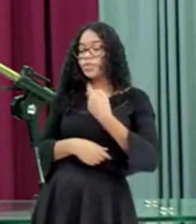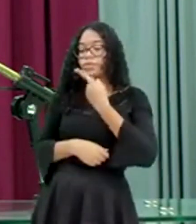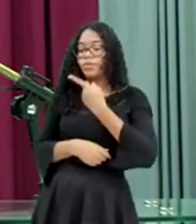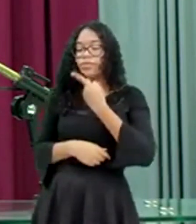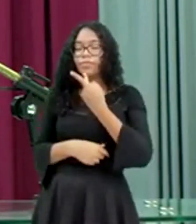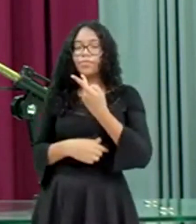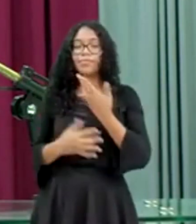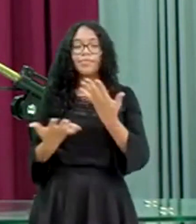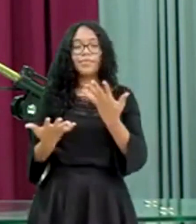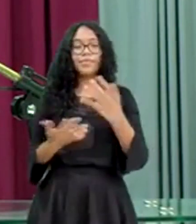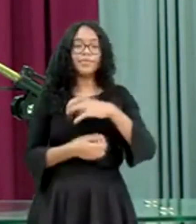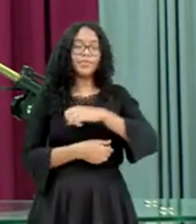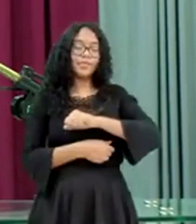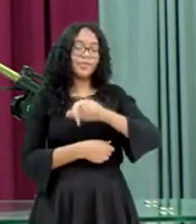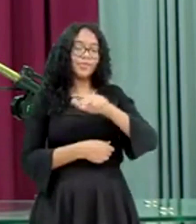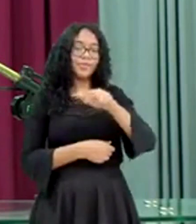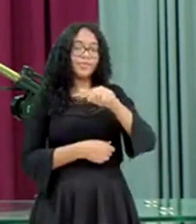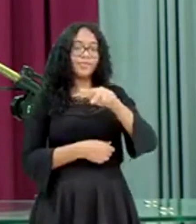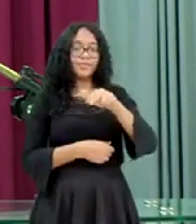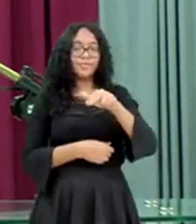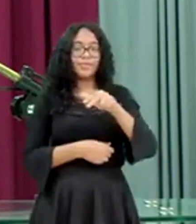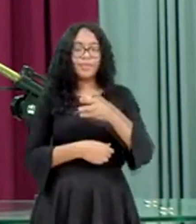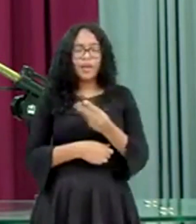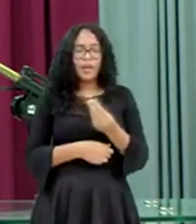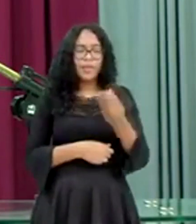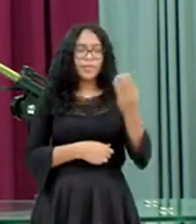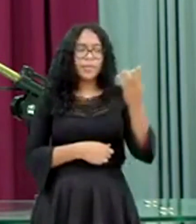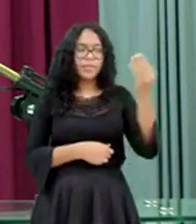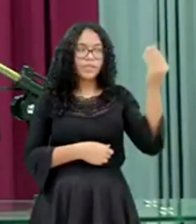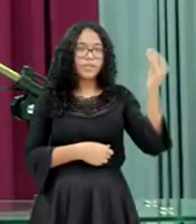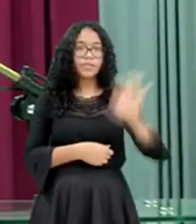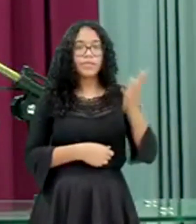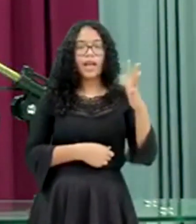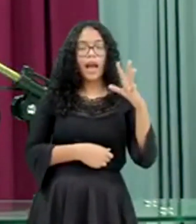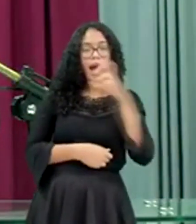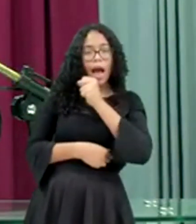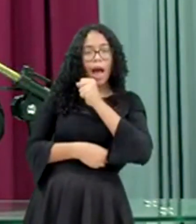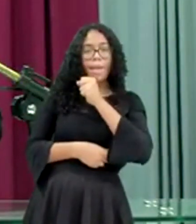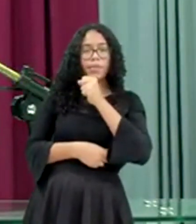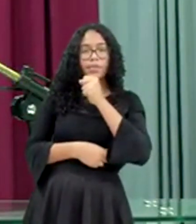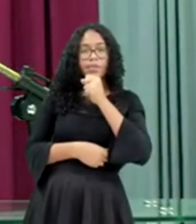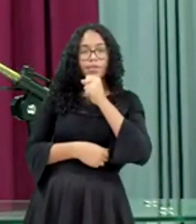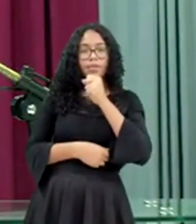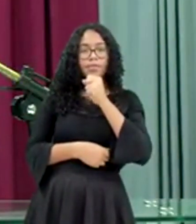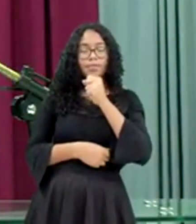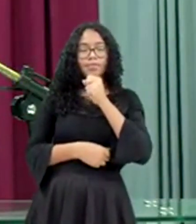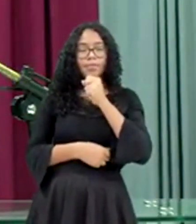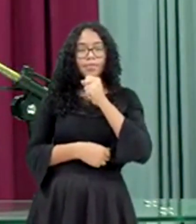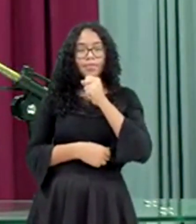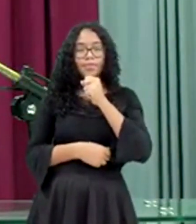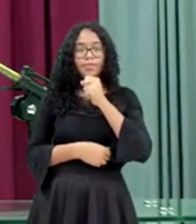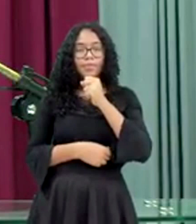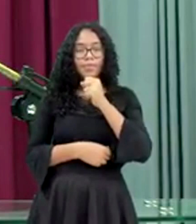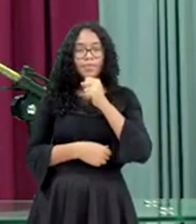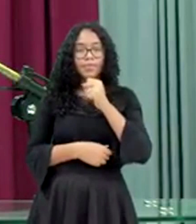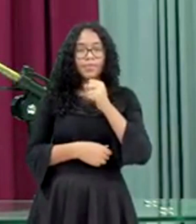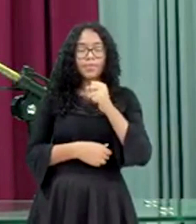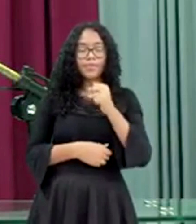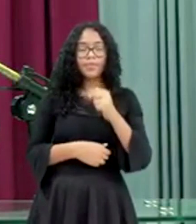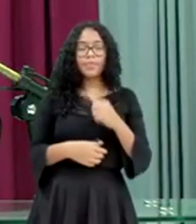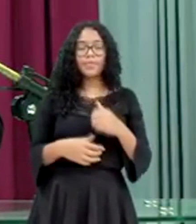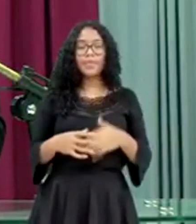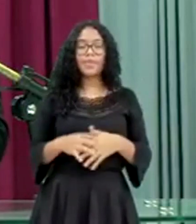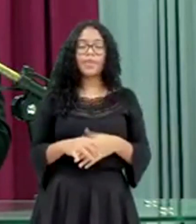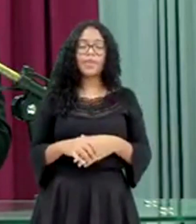Aí, santo de Deus, a viagem que era para ser bem rápida, bem curta e bem legal, se tornou uma